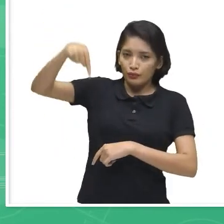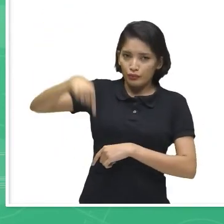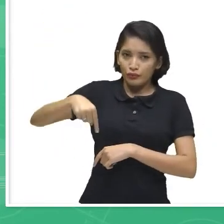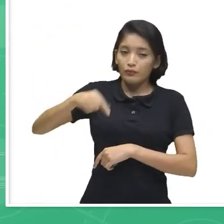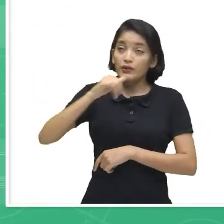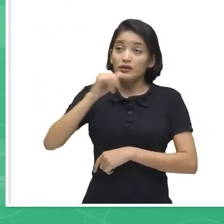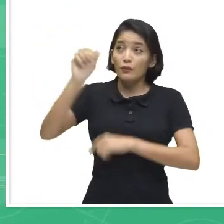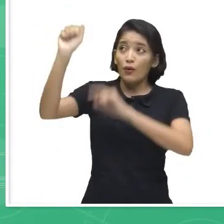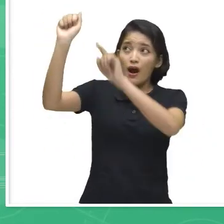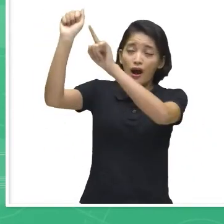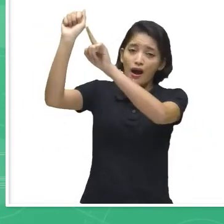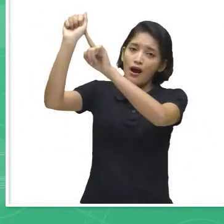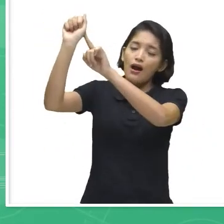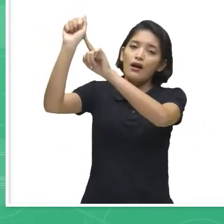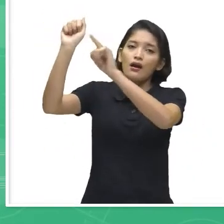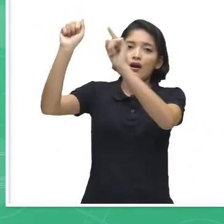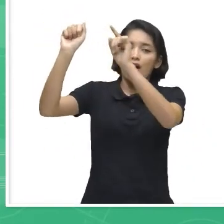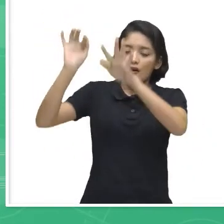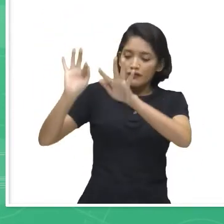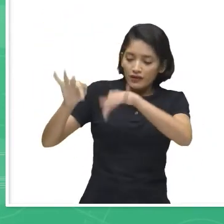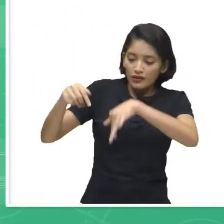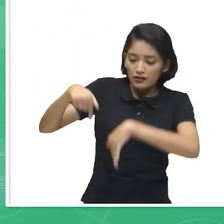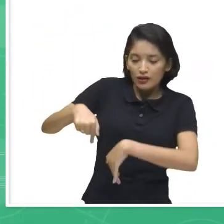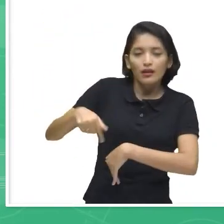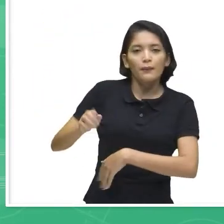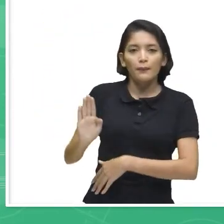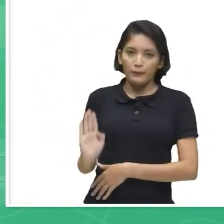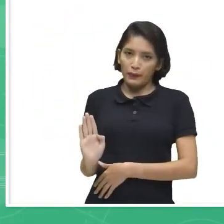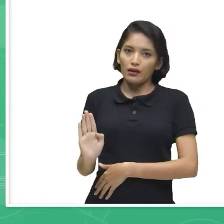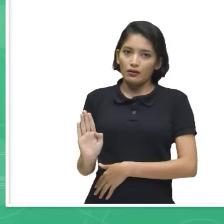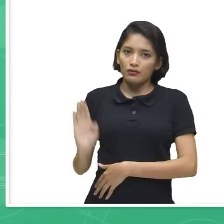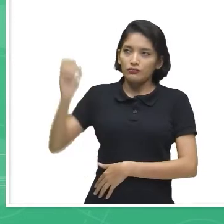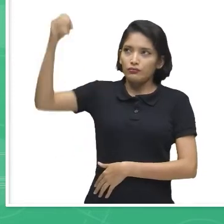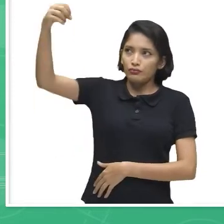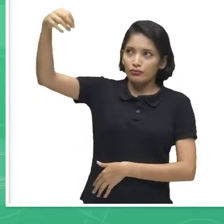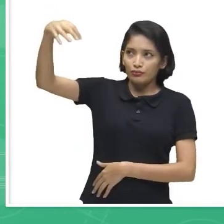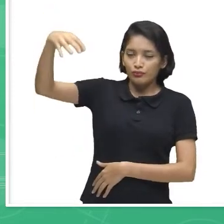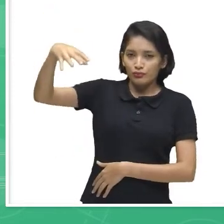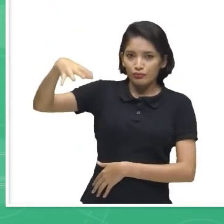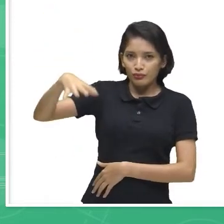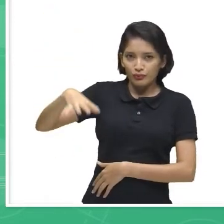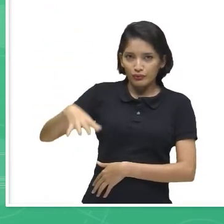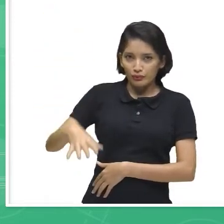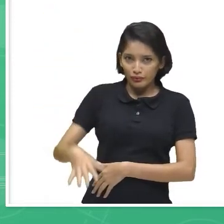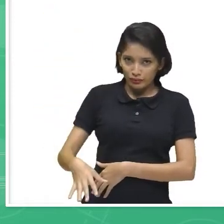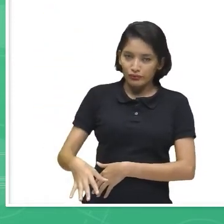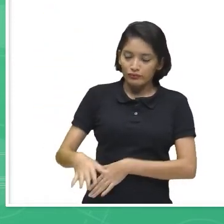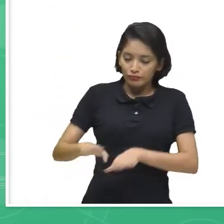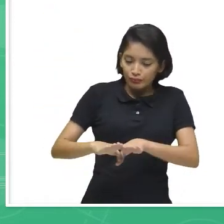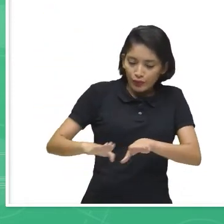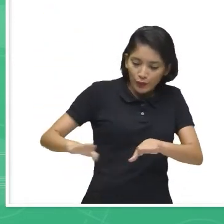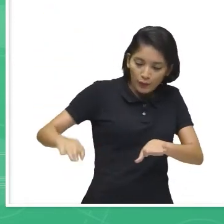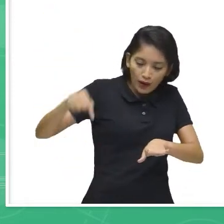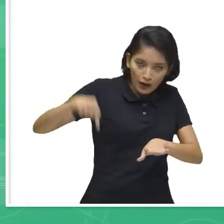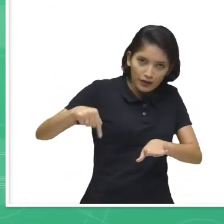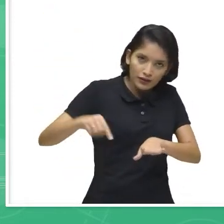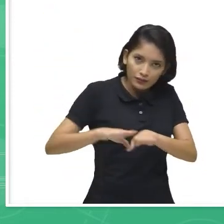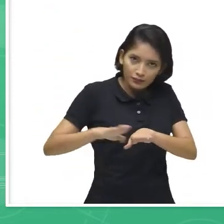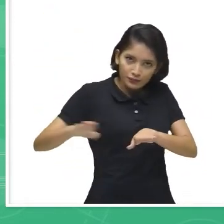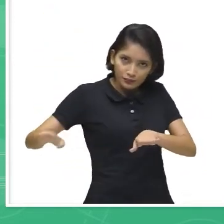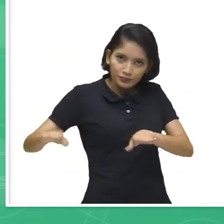A para um potencial B, conforme ela for caindo. No caso, ela vai até a superfície aqui da Terra, não é